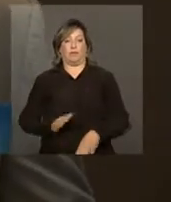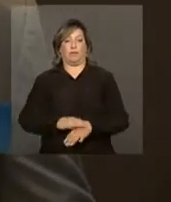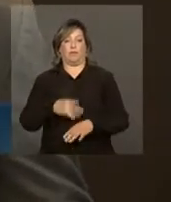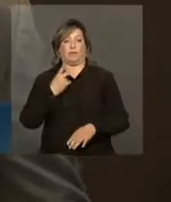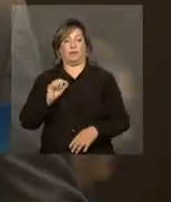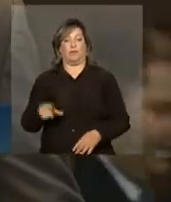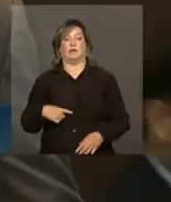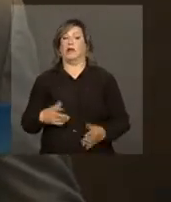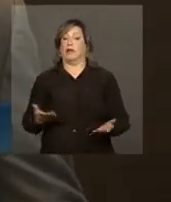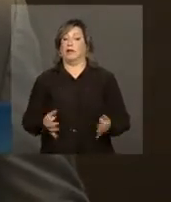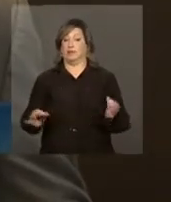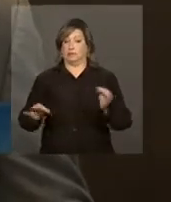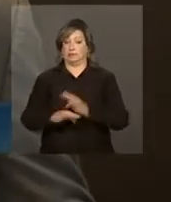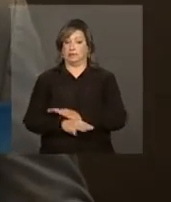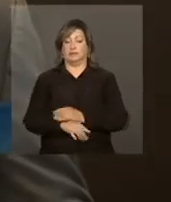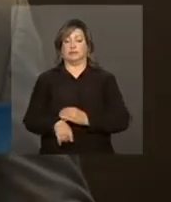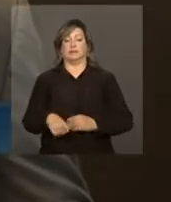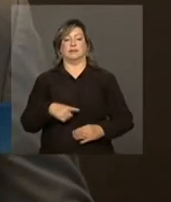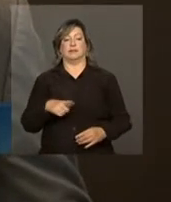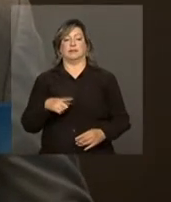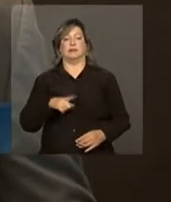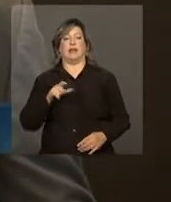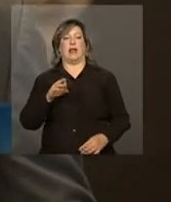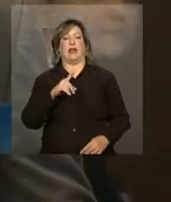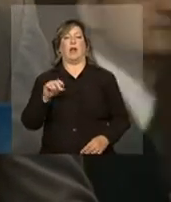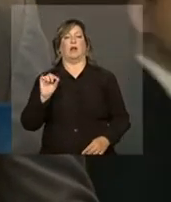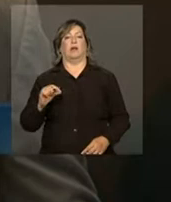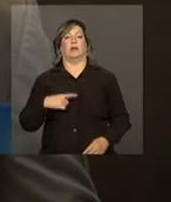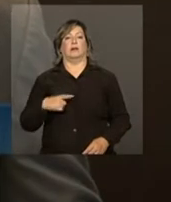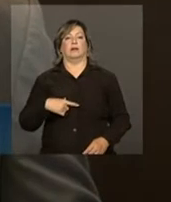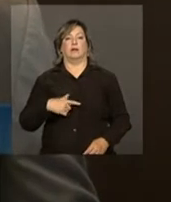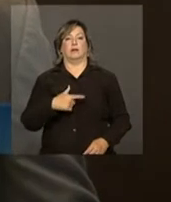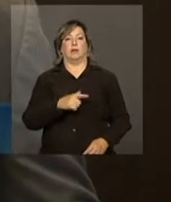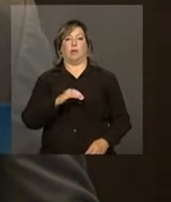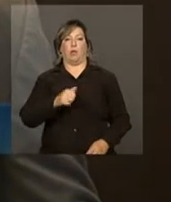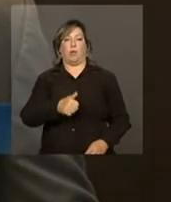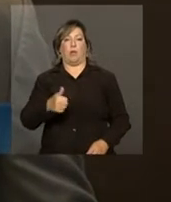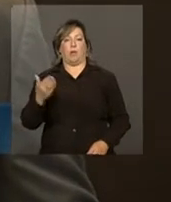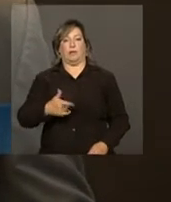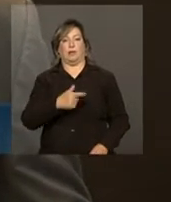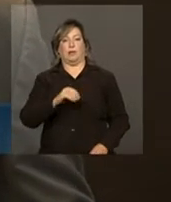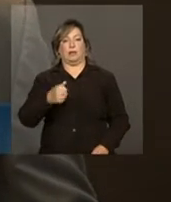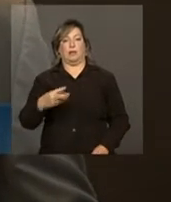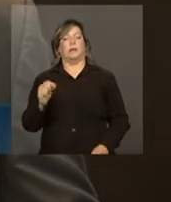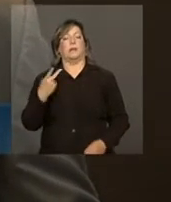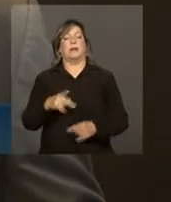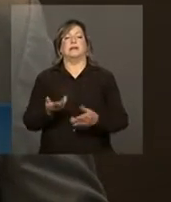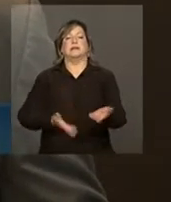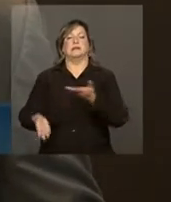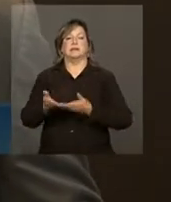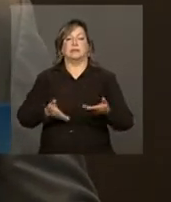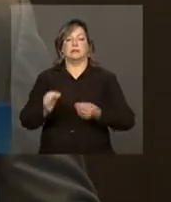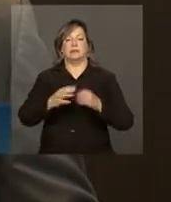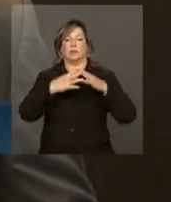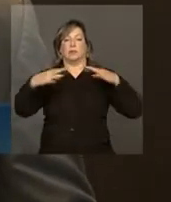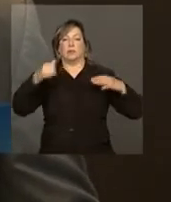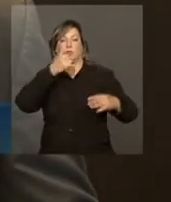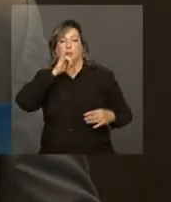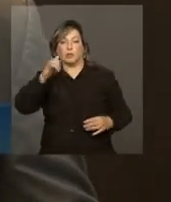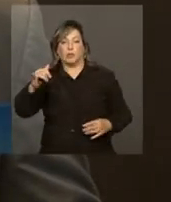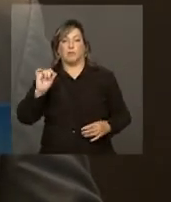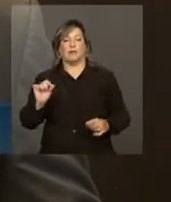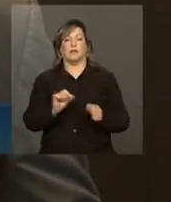no leilão 11/23 para contratação das concessões Para prestação de serviço público de transmissão de energia